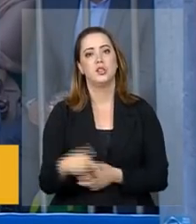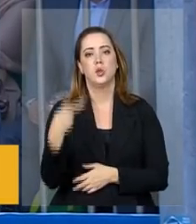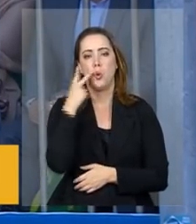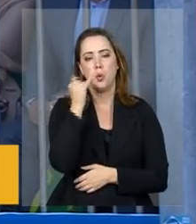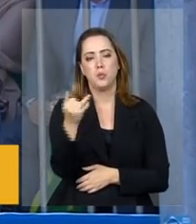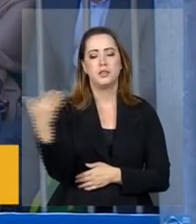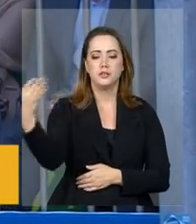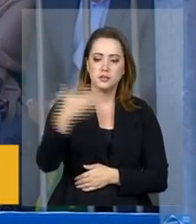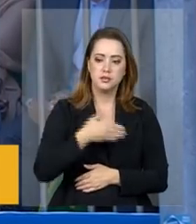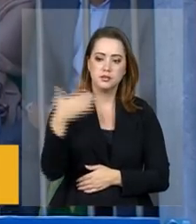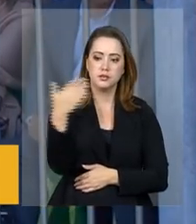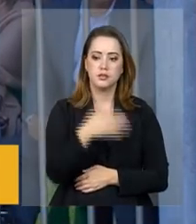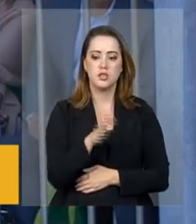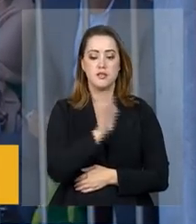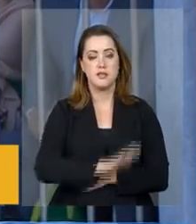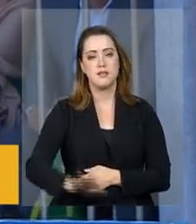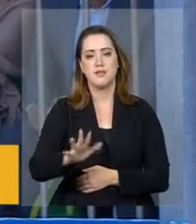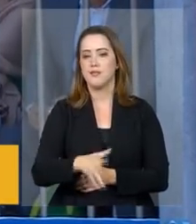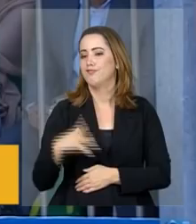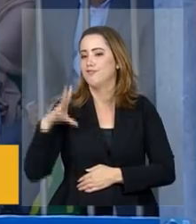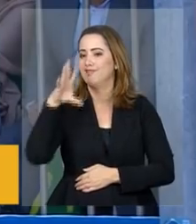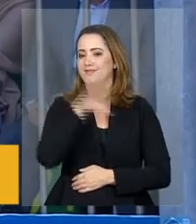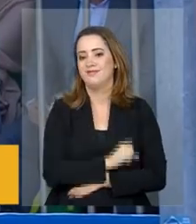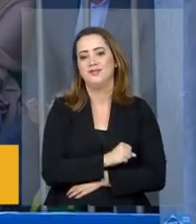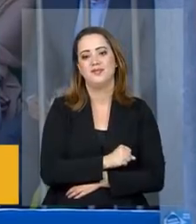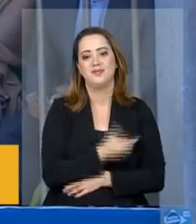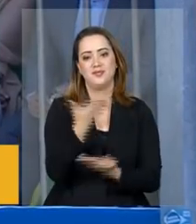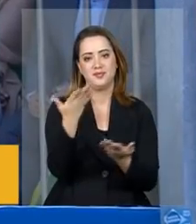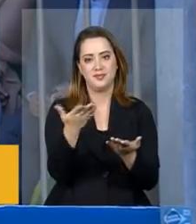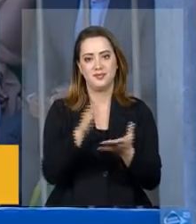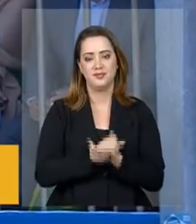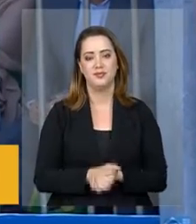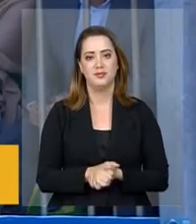trazem e as crianças gostam muito.